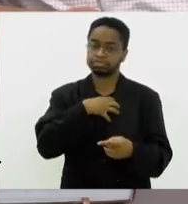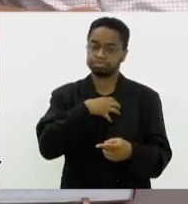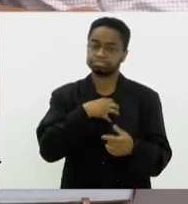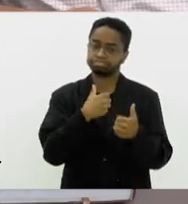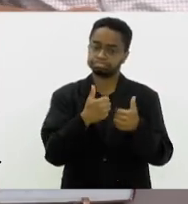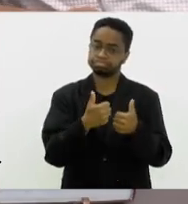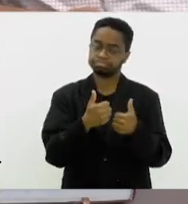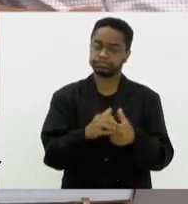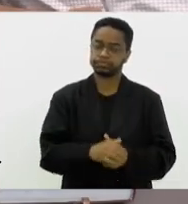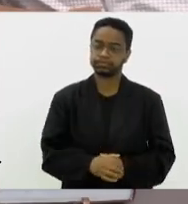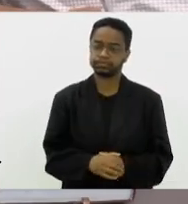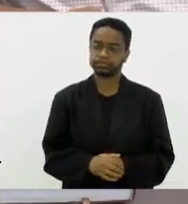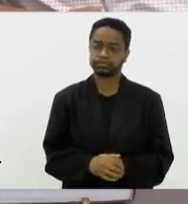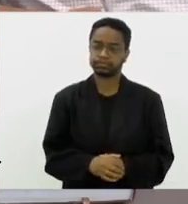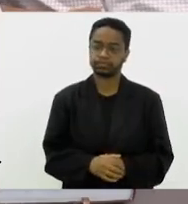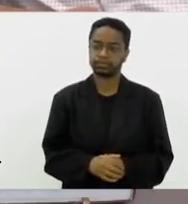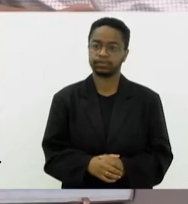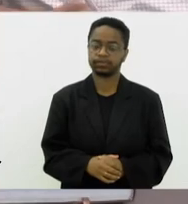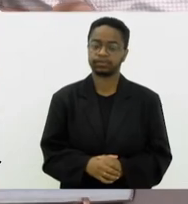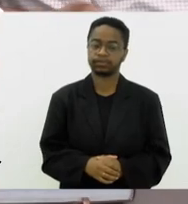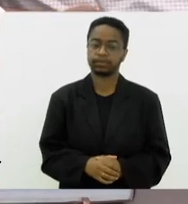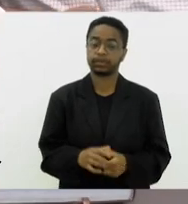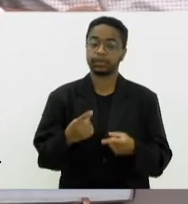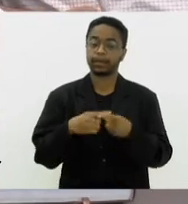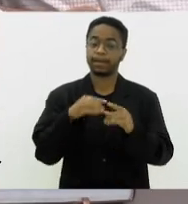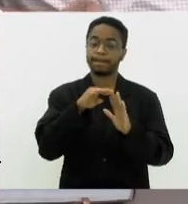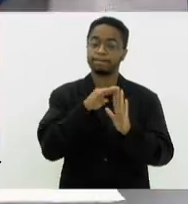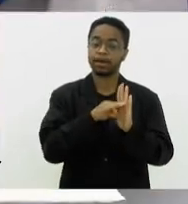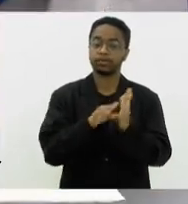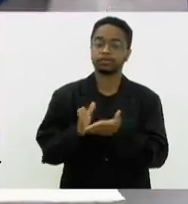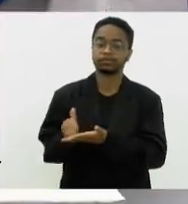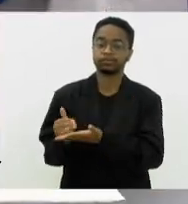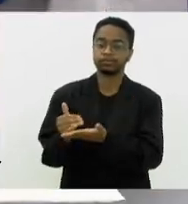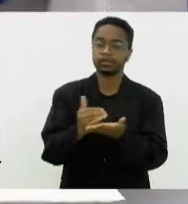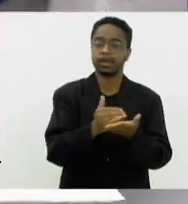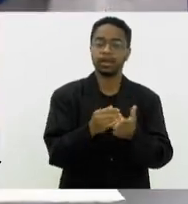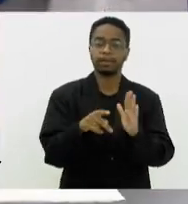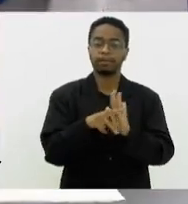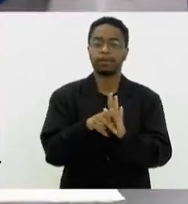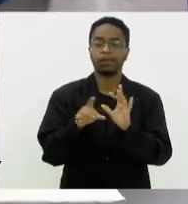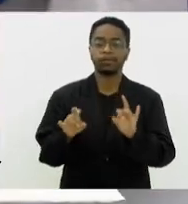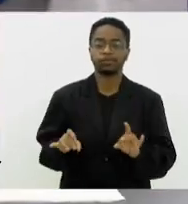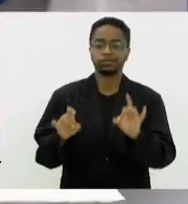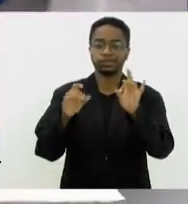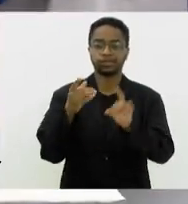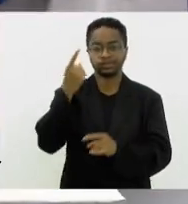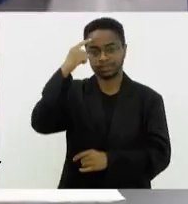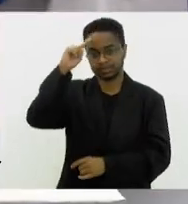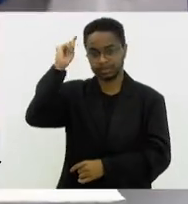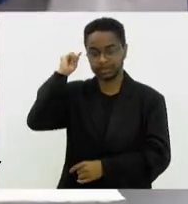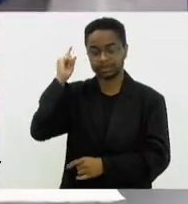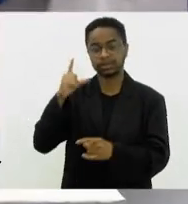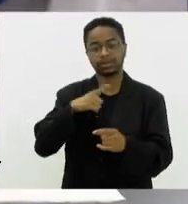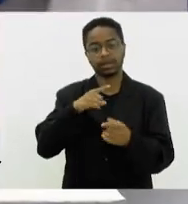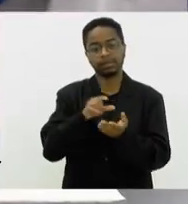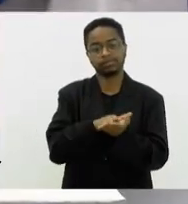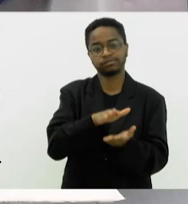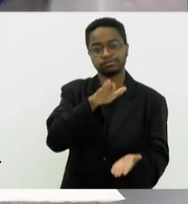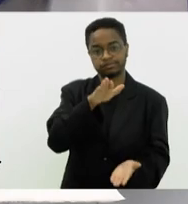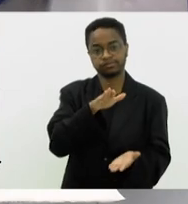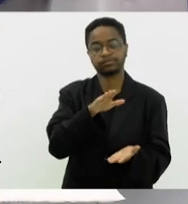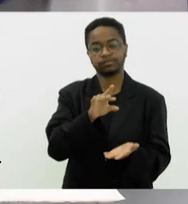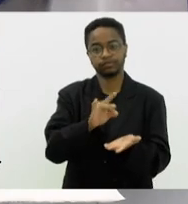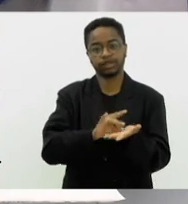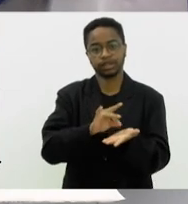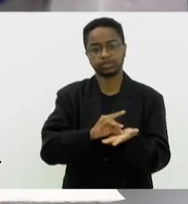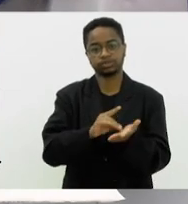bem contemplado. Mas é bom que se diga também, isso. Porque essa pauta é a compilação da pauta extraordinária passada. Então entrou um volume de fato excessivo